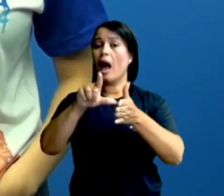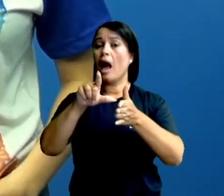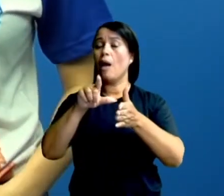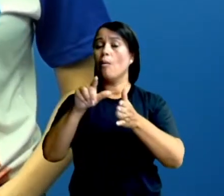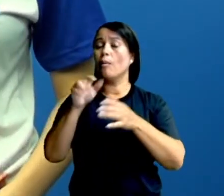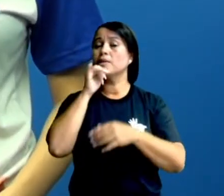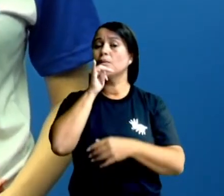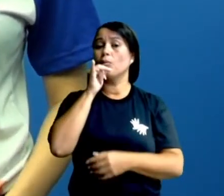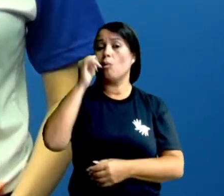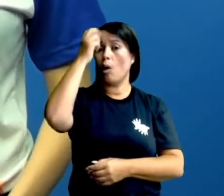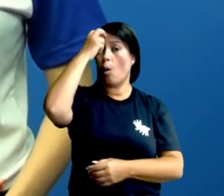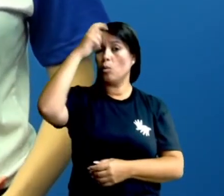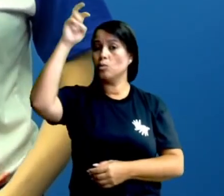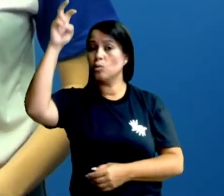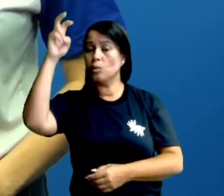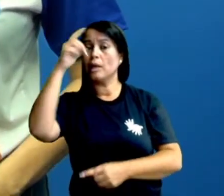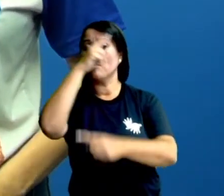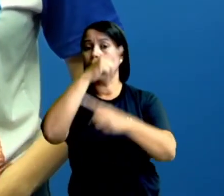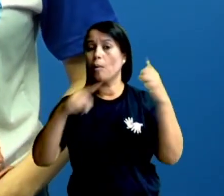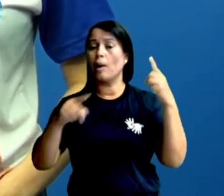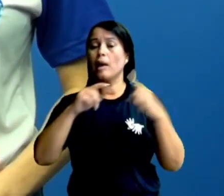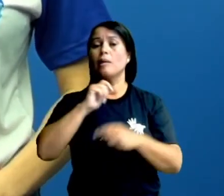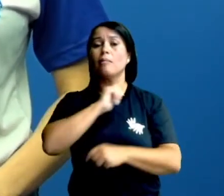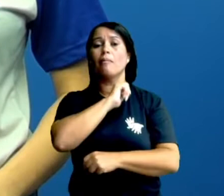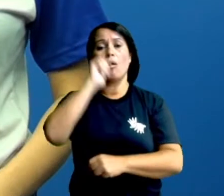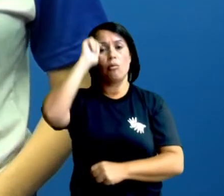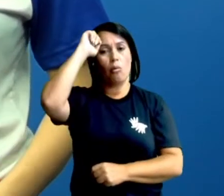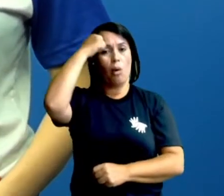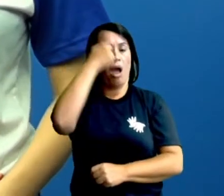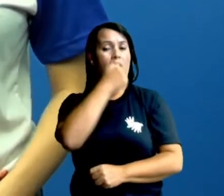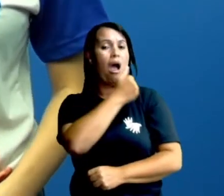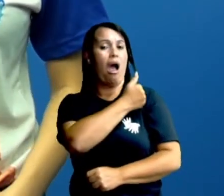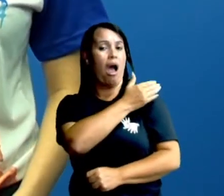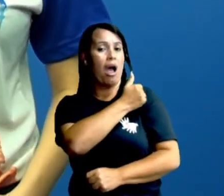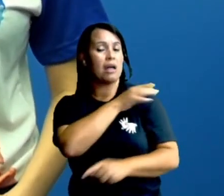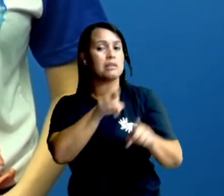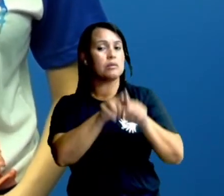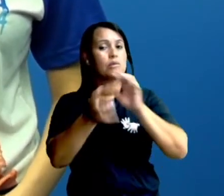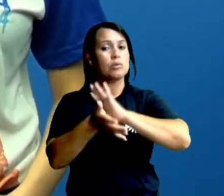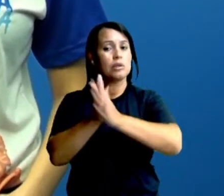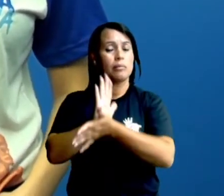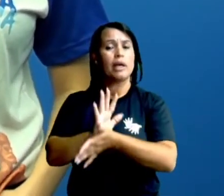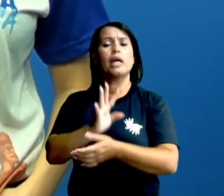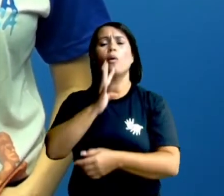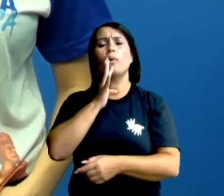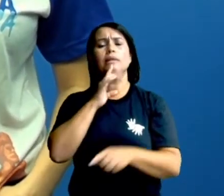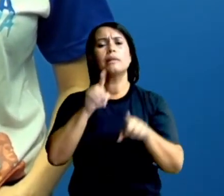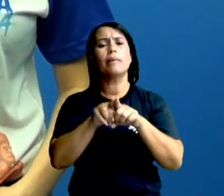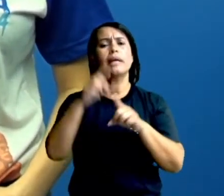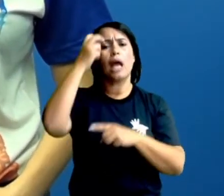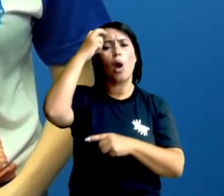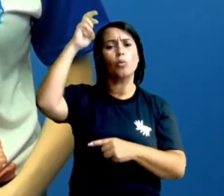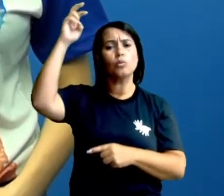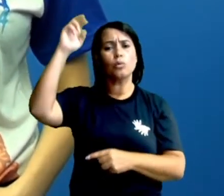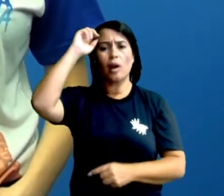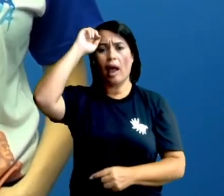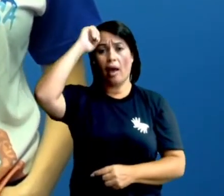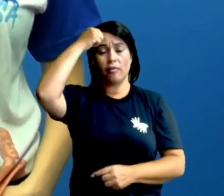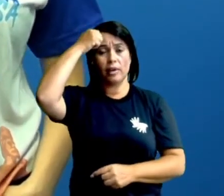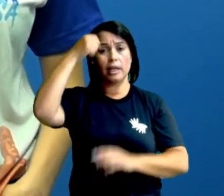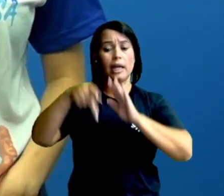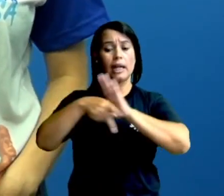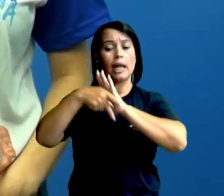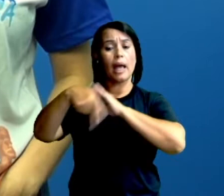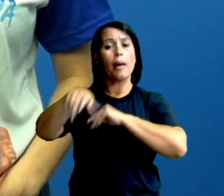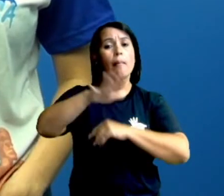da cultura africana, associando aos locais de vivências e reconhecer que a cultura africana é parte